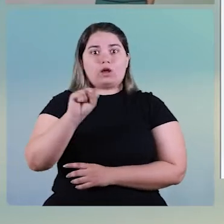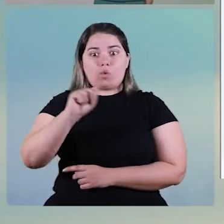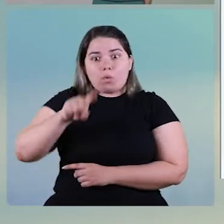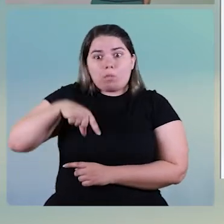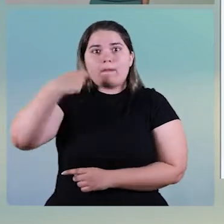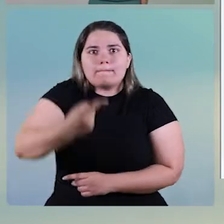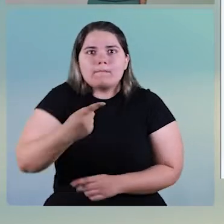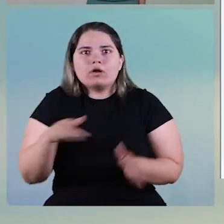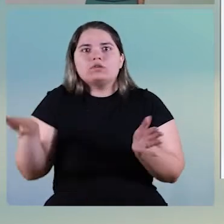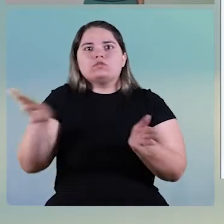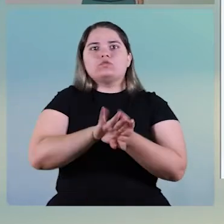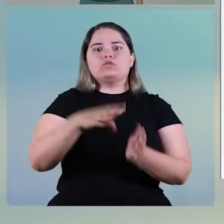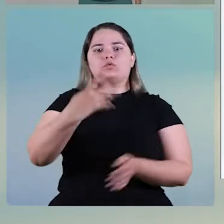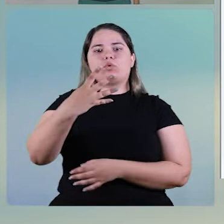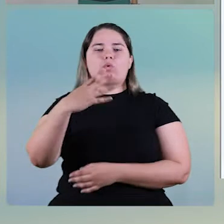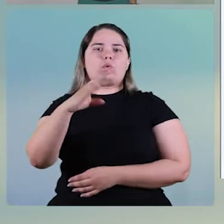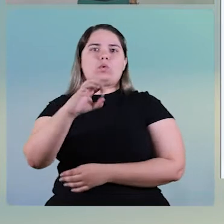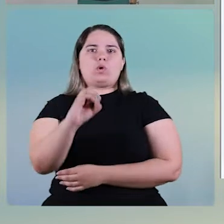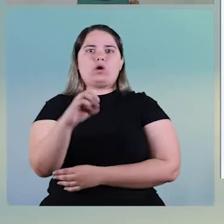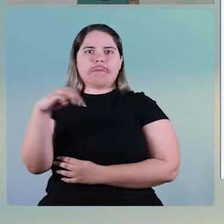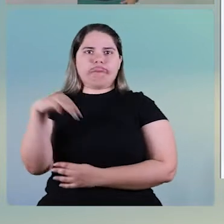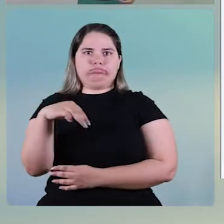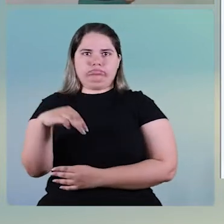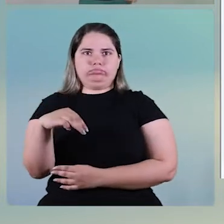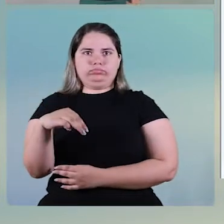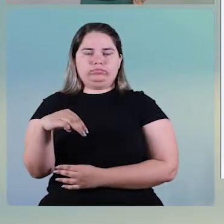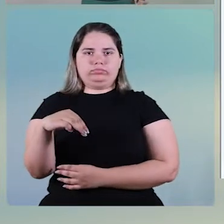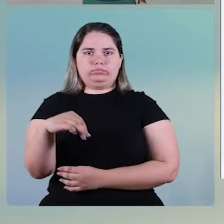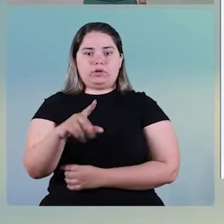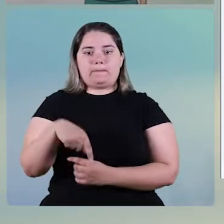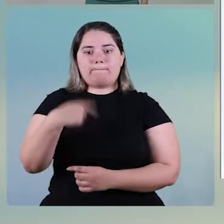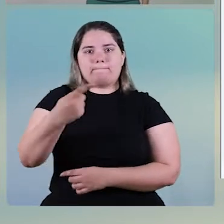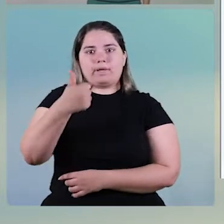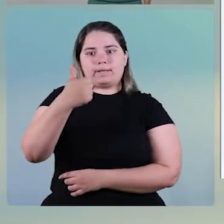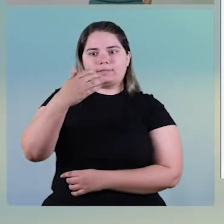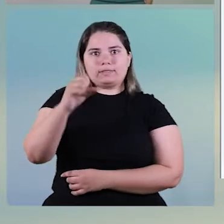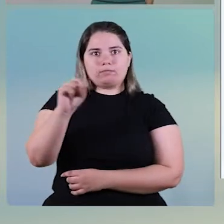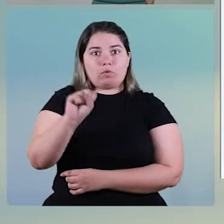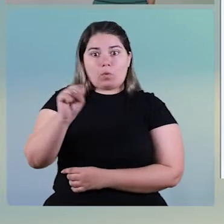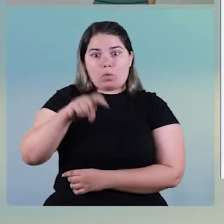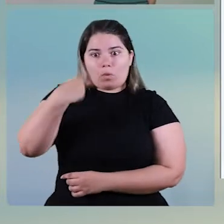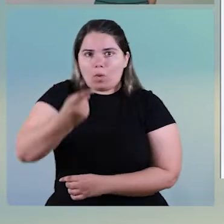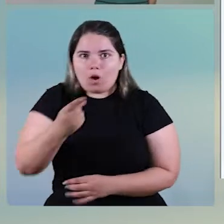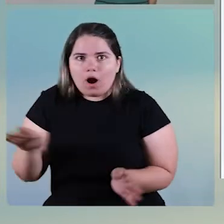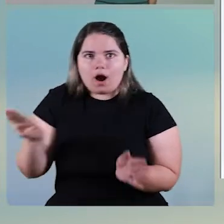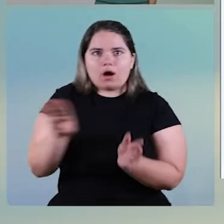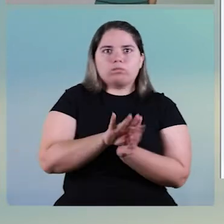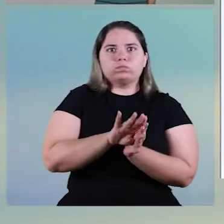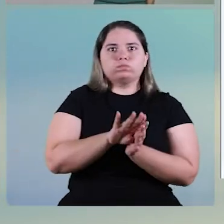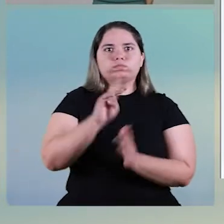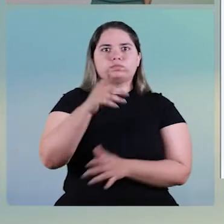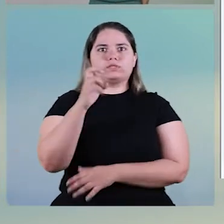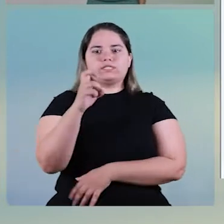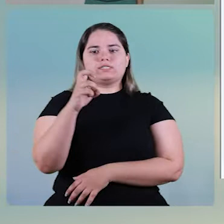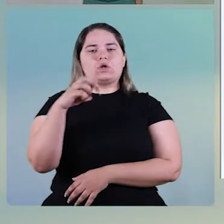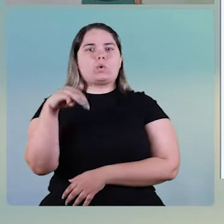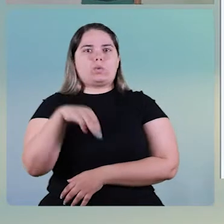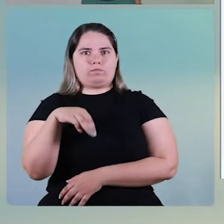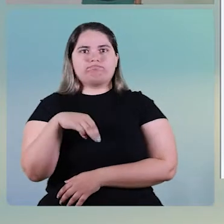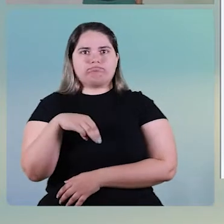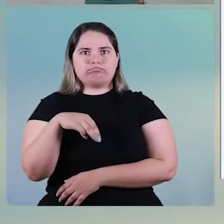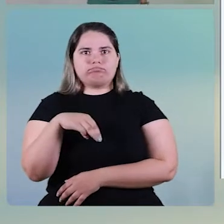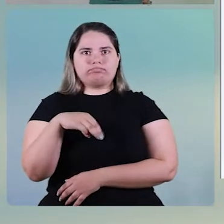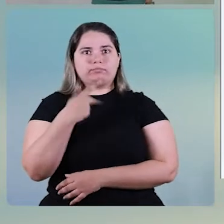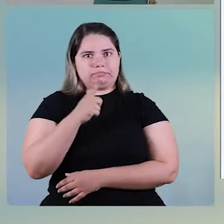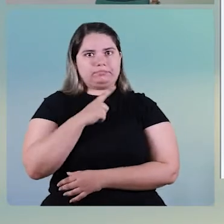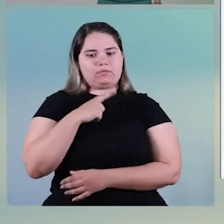após ele chega à posição 40 metros e em seguida, 10 segundos após ele chega na posição 5 metros, né? Está entre